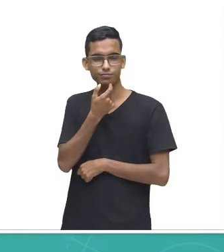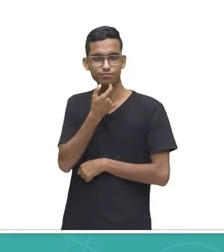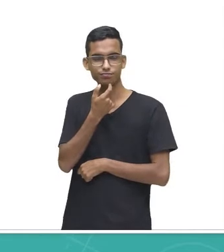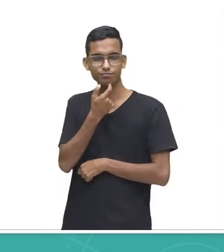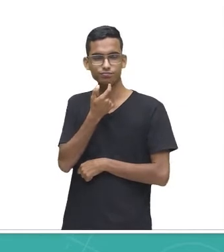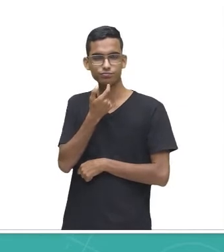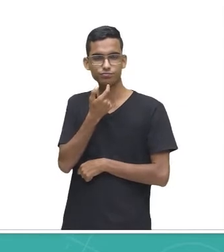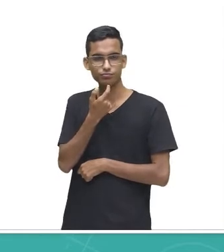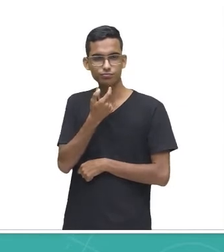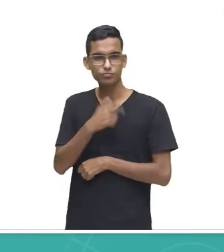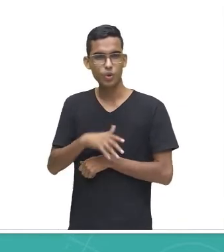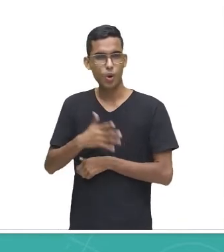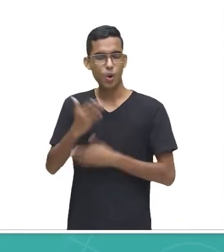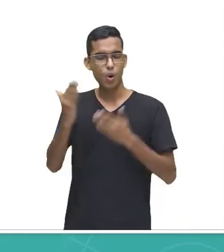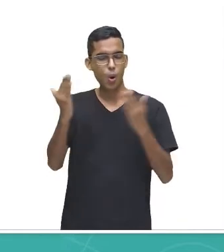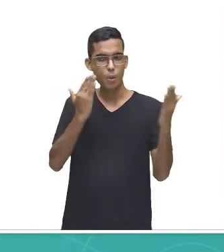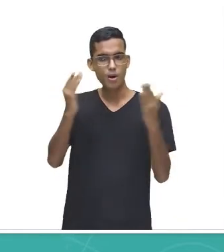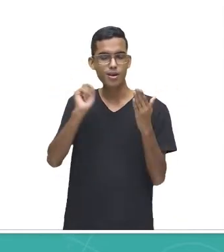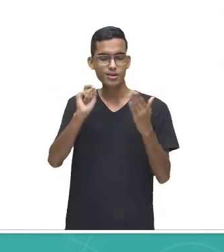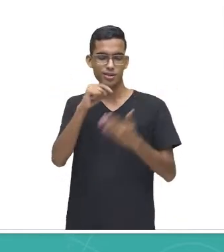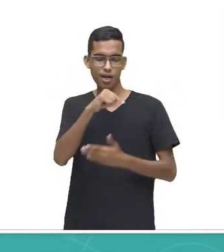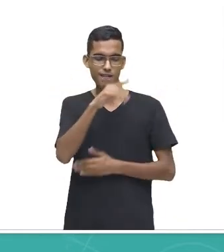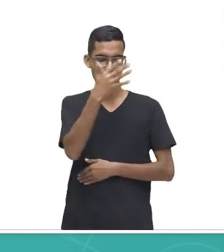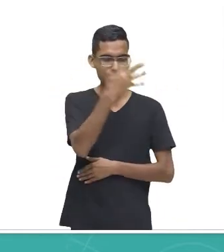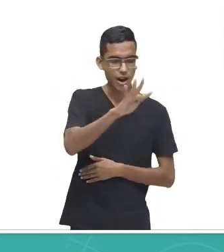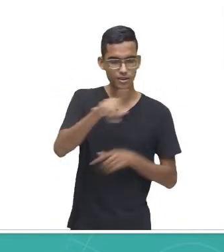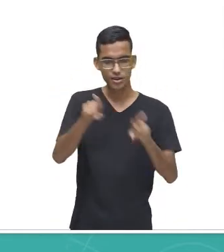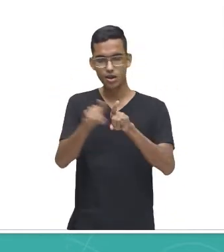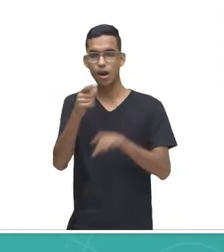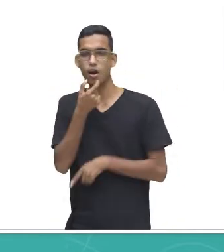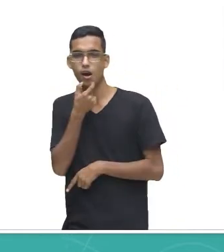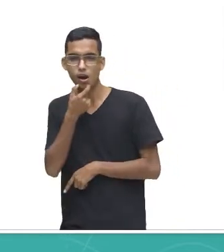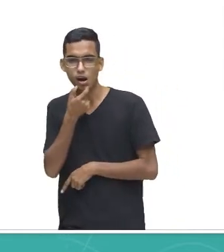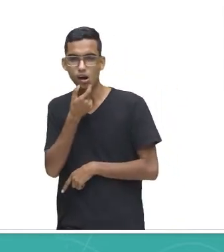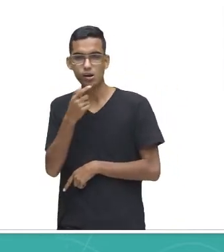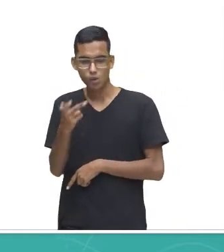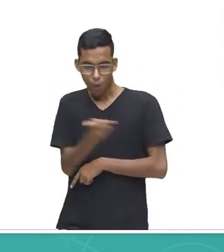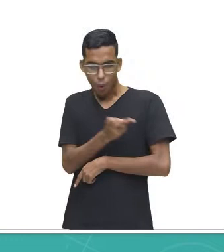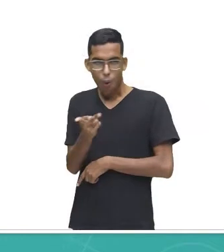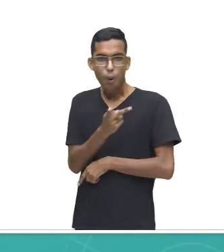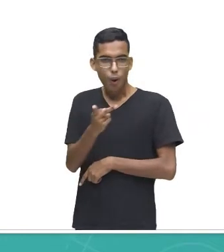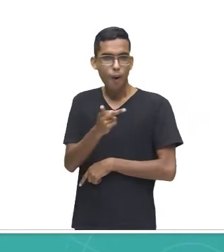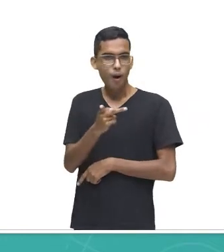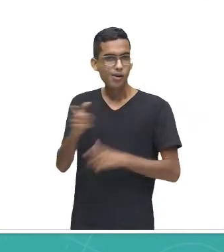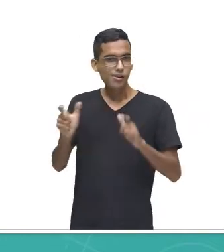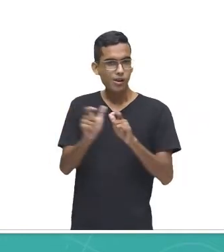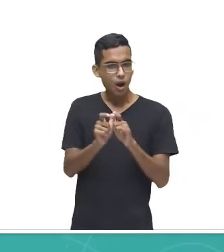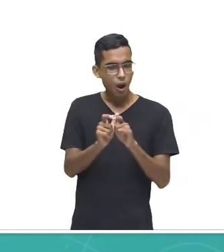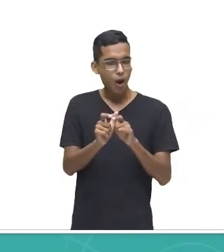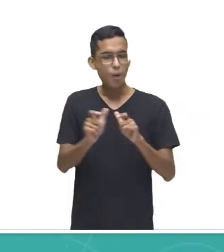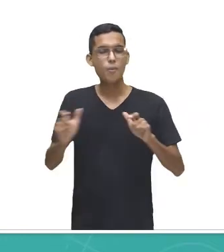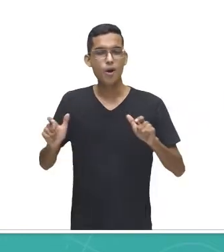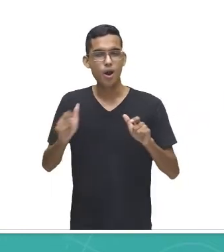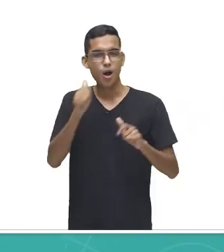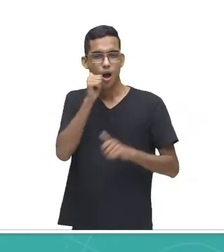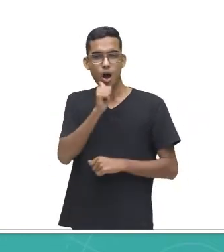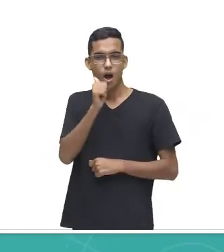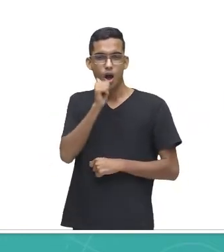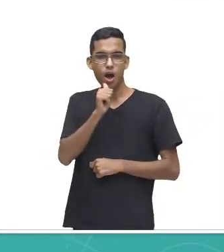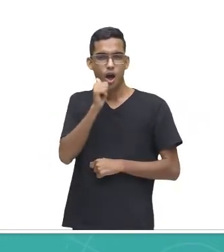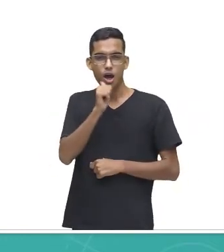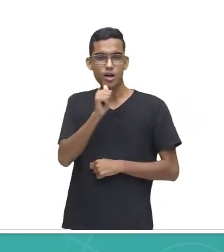tanto na Revolução Francesa quanto na Inglaterra, a grande participação delas, né,